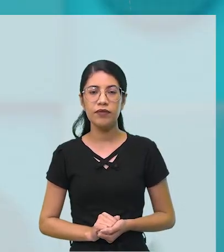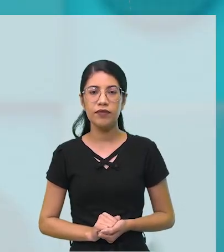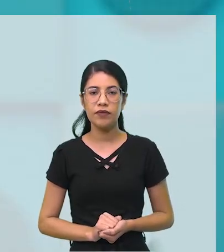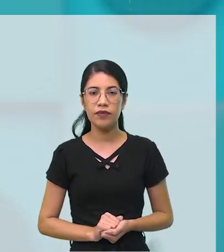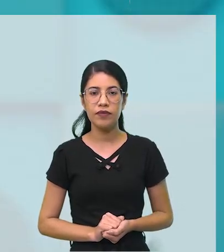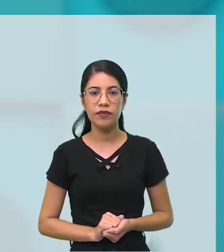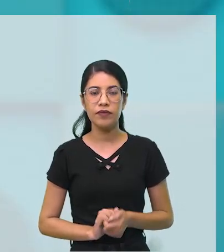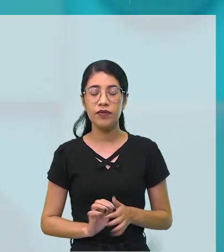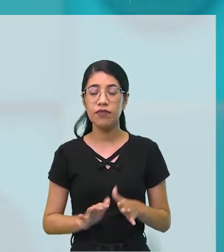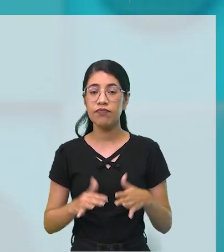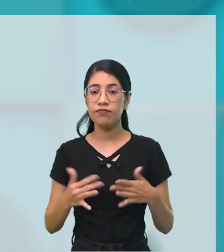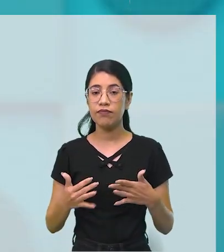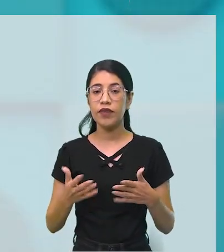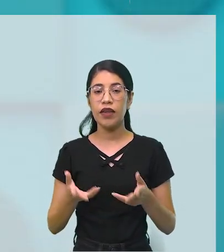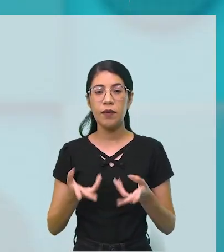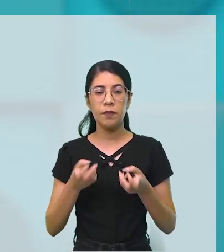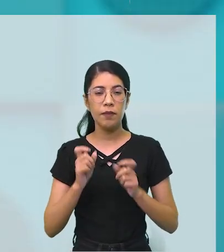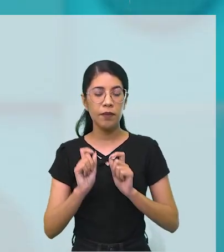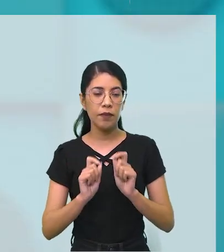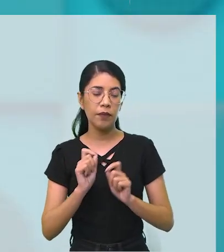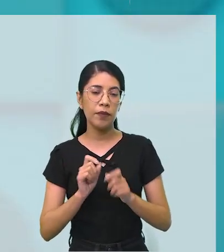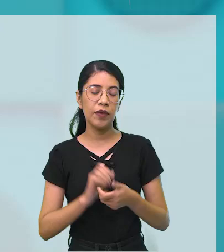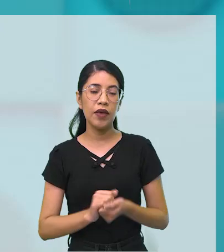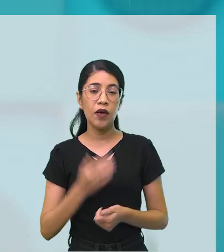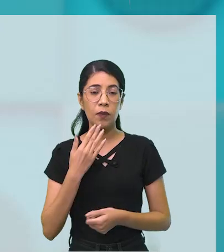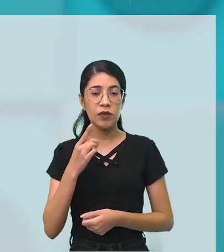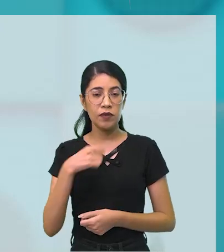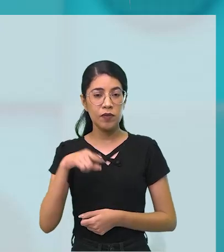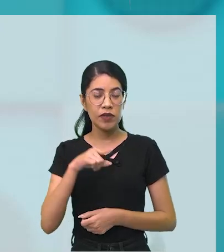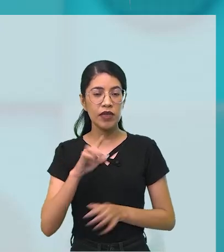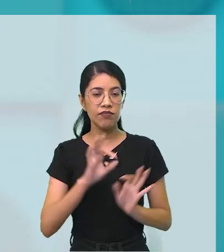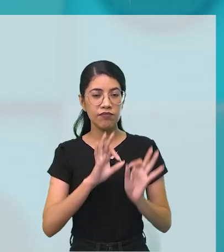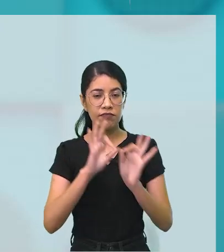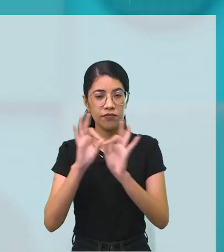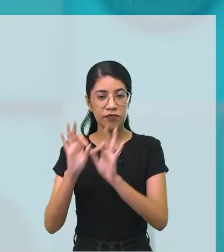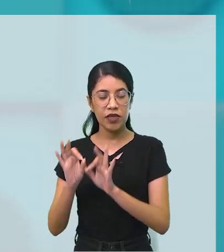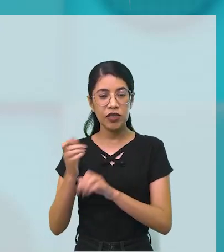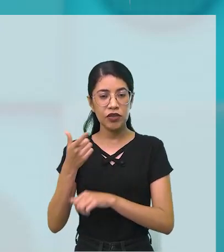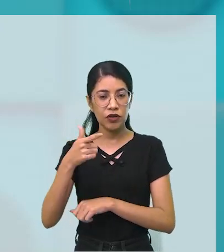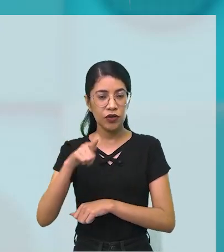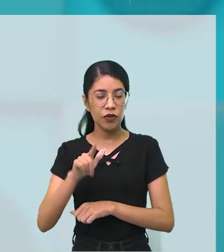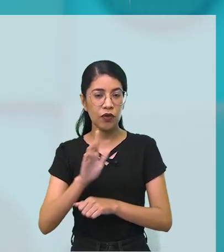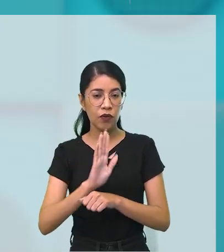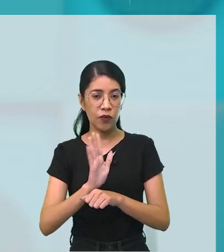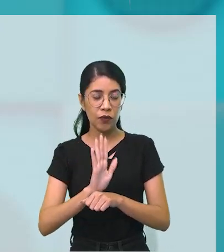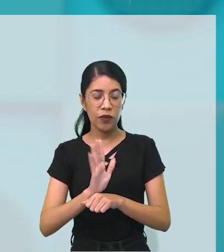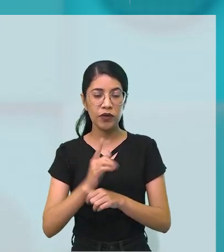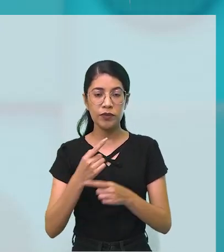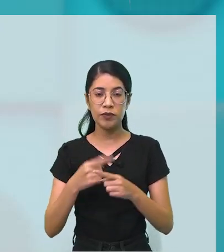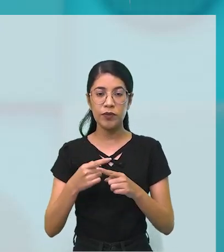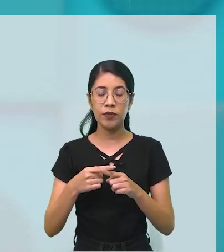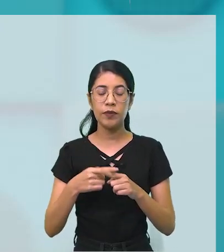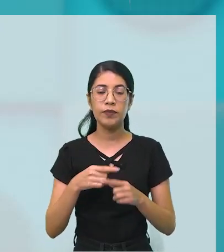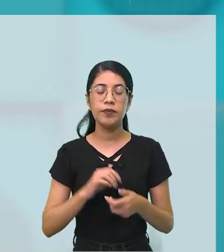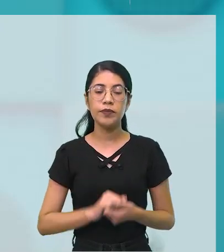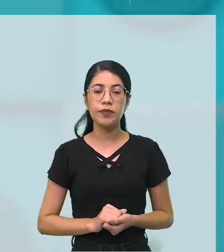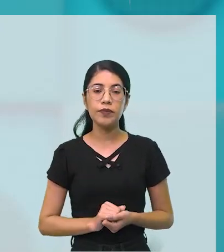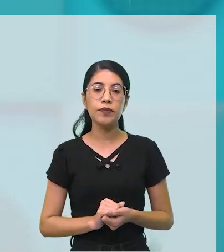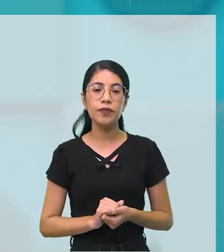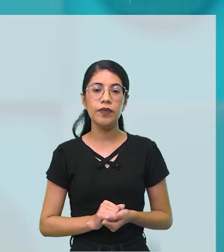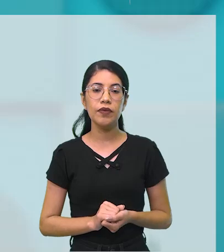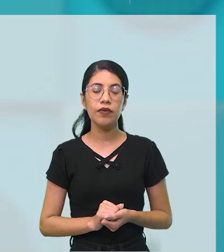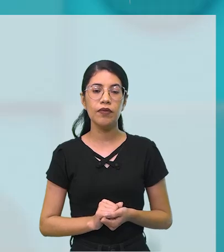Muito bem, então olha só, eu pedi para vocês virem novamente esse texto, né? No caso, o